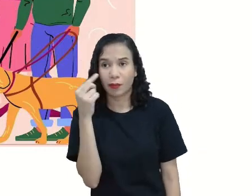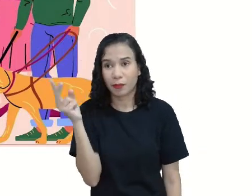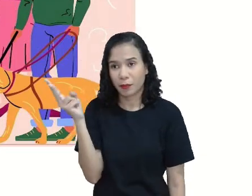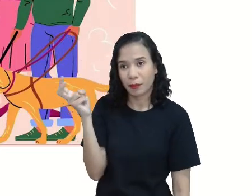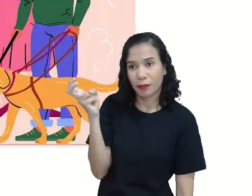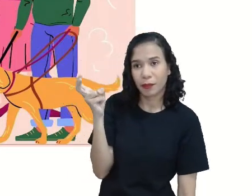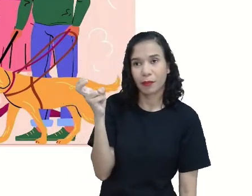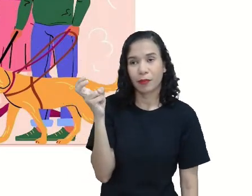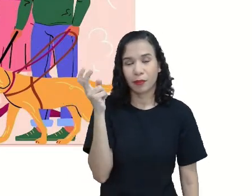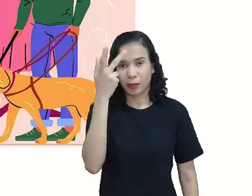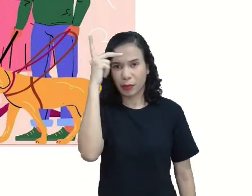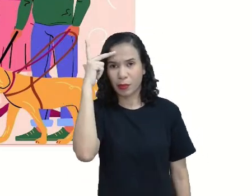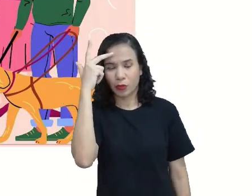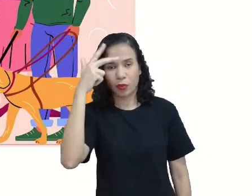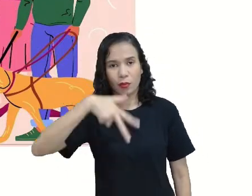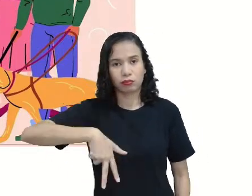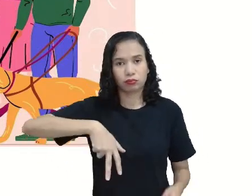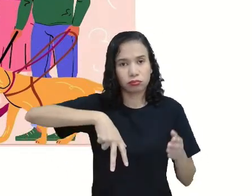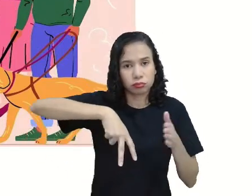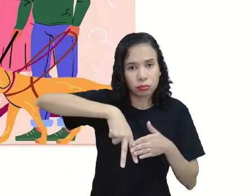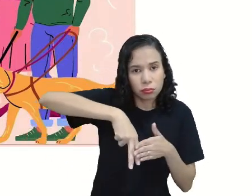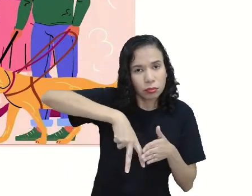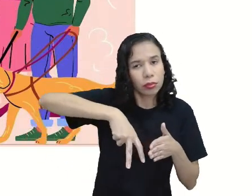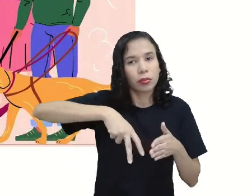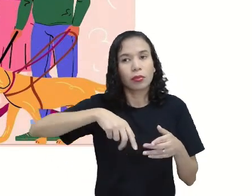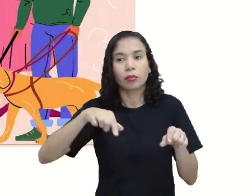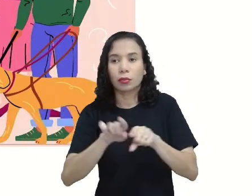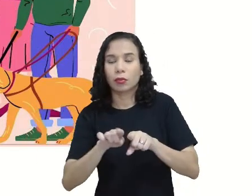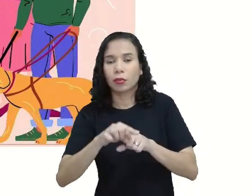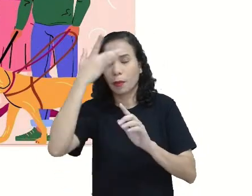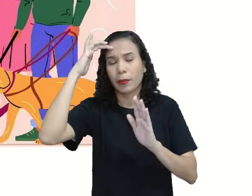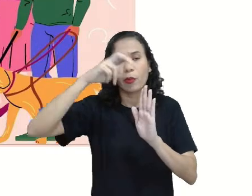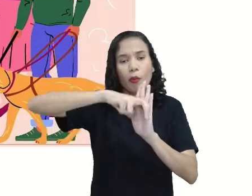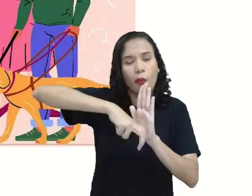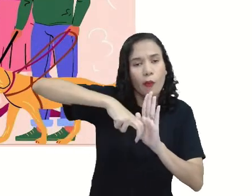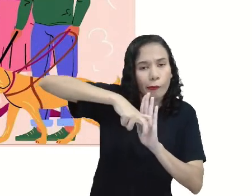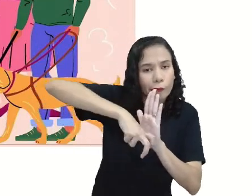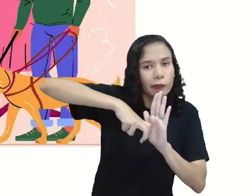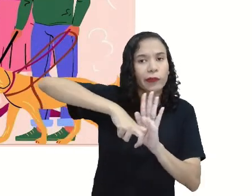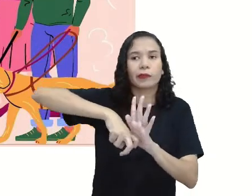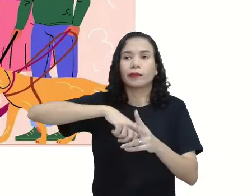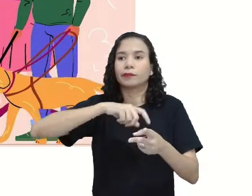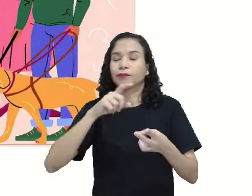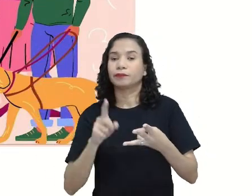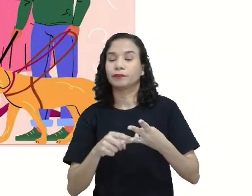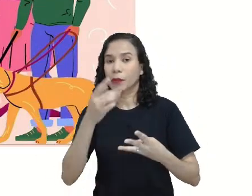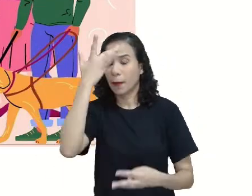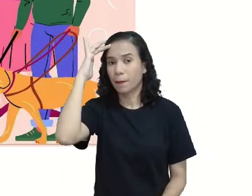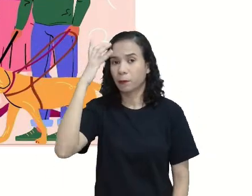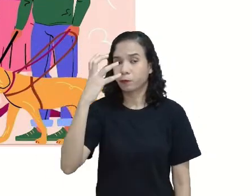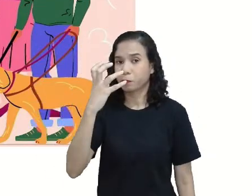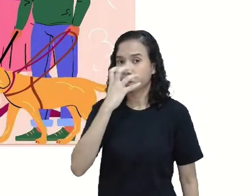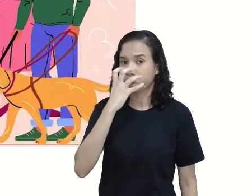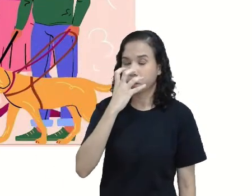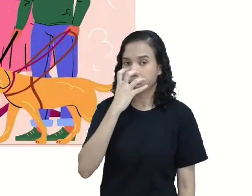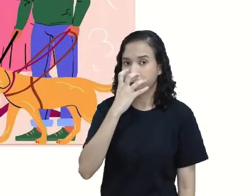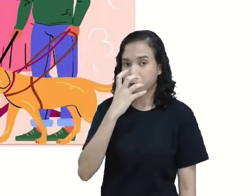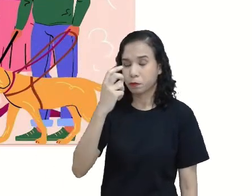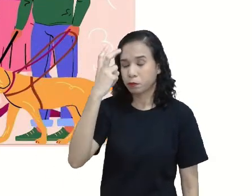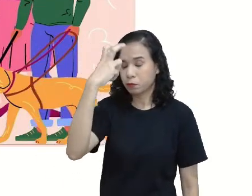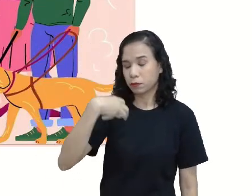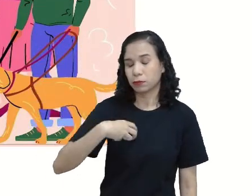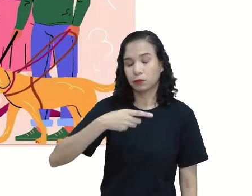pessoa que tem uma perna mecânica, né? Uma pessoa que está em cadeira de roda, uma pessoa que tem aí um cão-guia, né? Uma pessoa que não